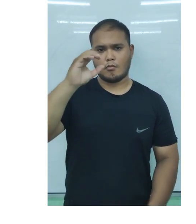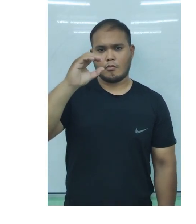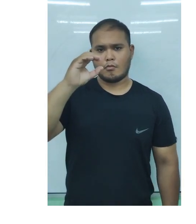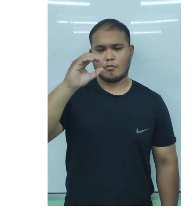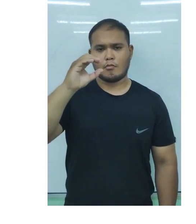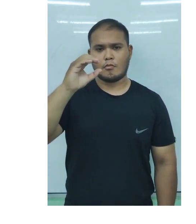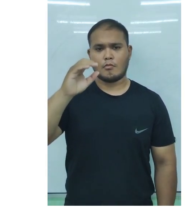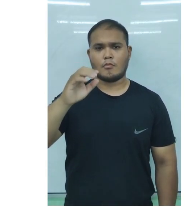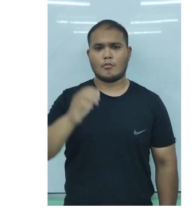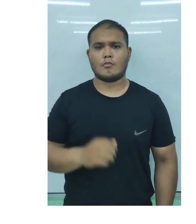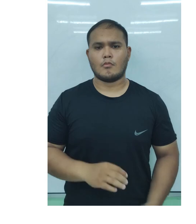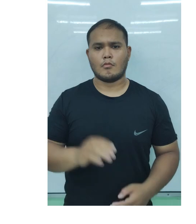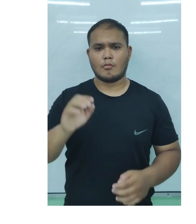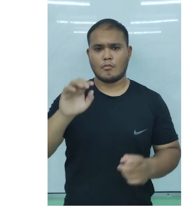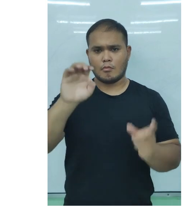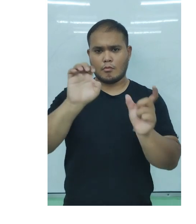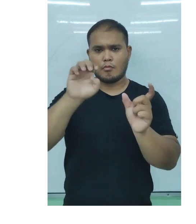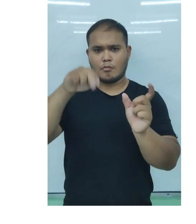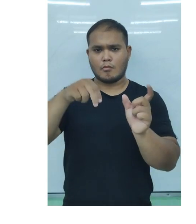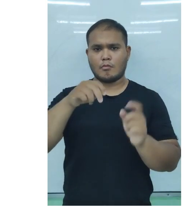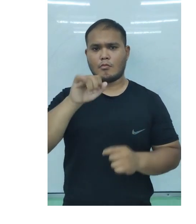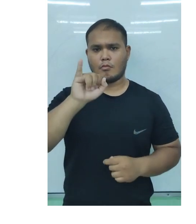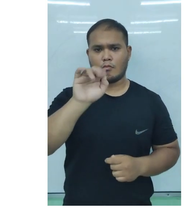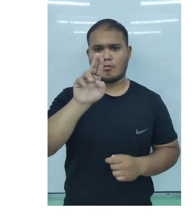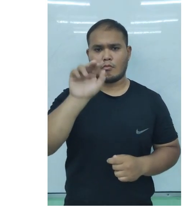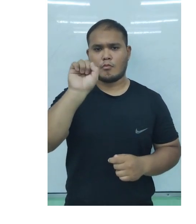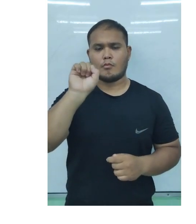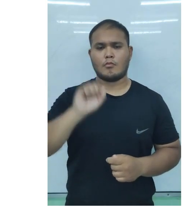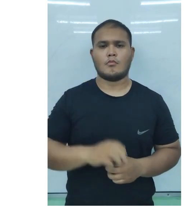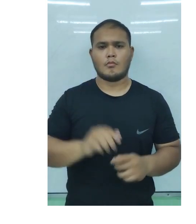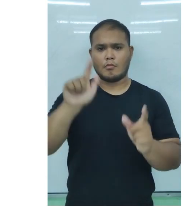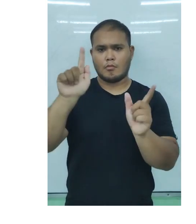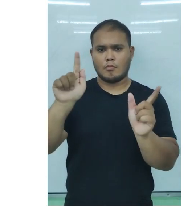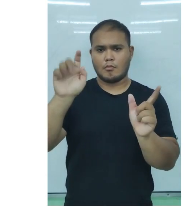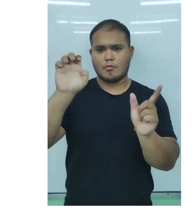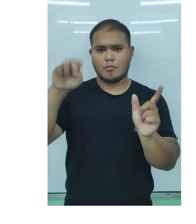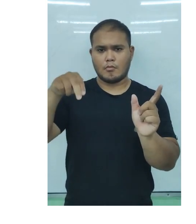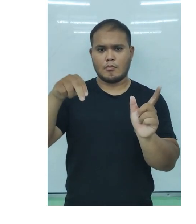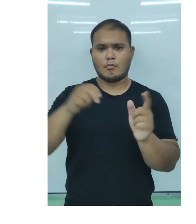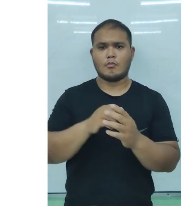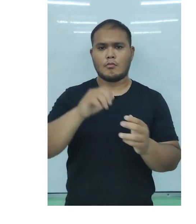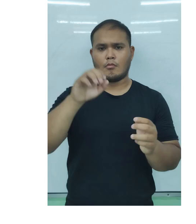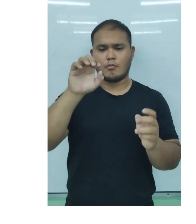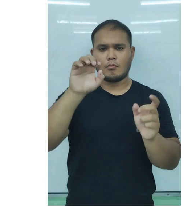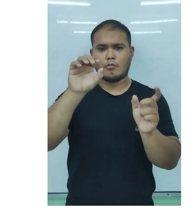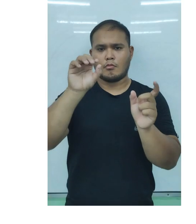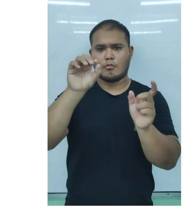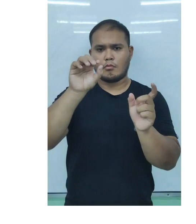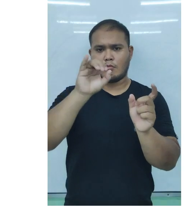genitivo, maiores. No dativo, maiore. E no ablativo,